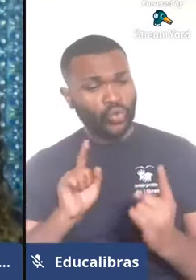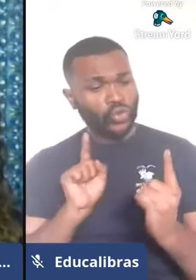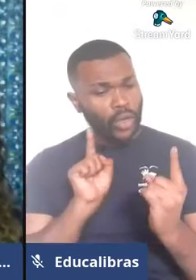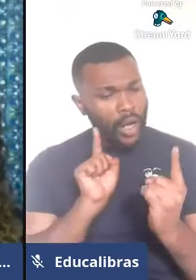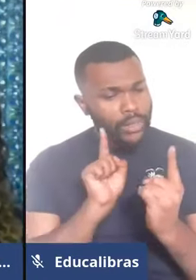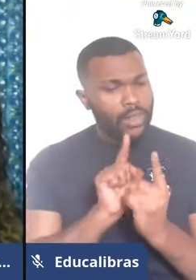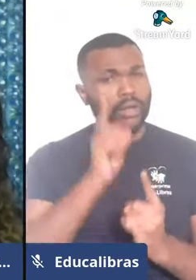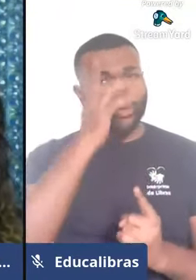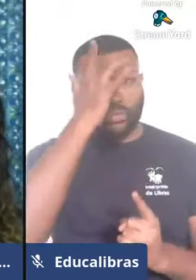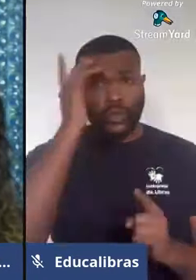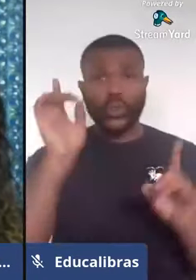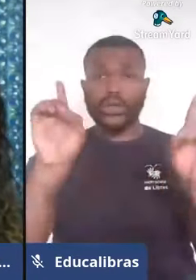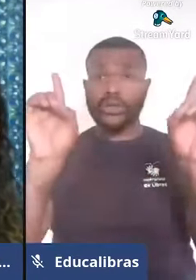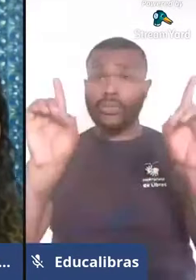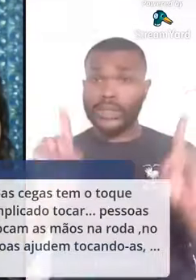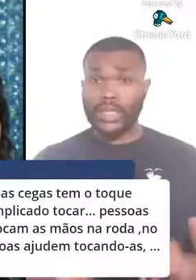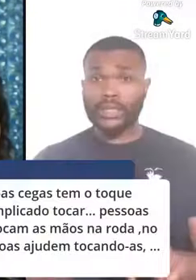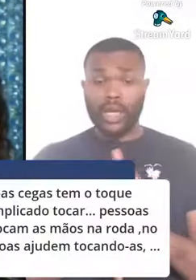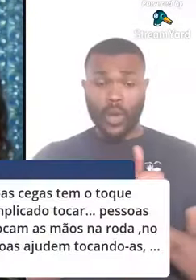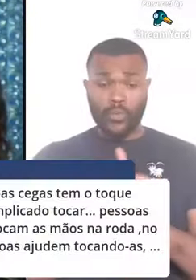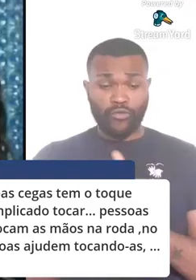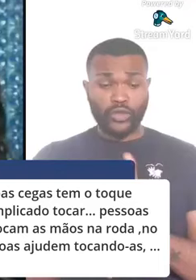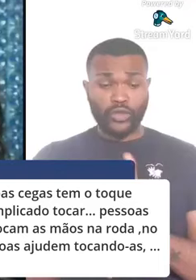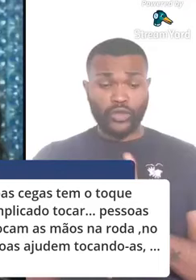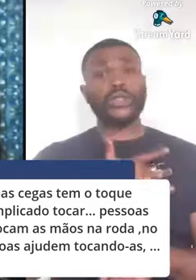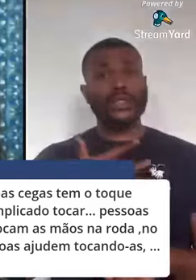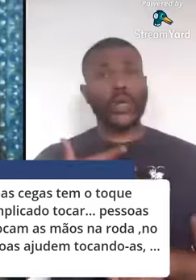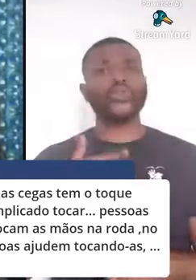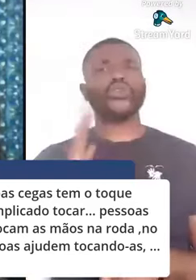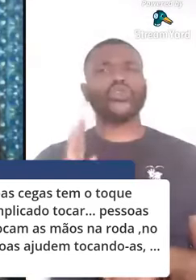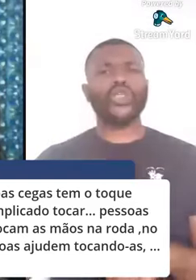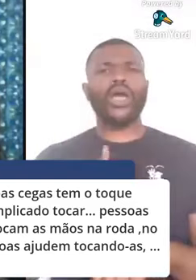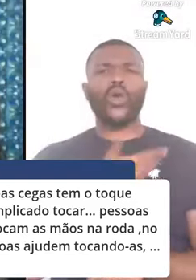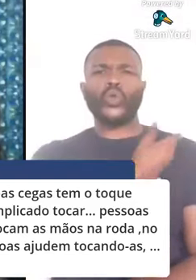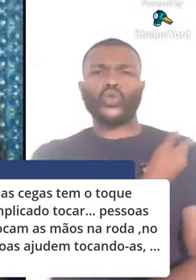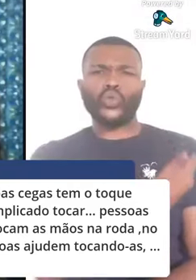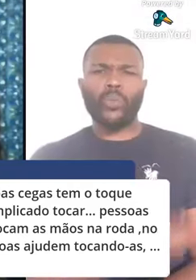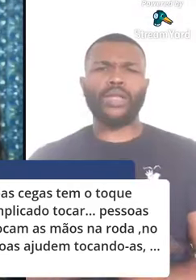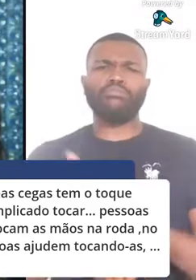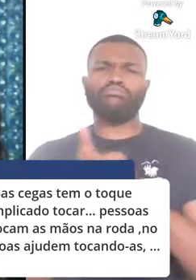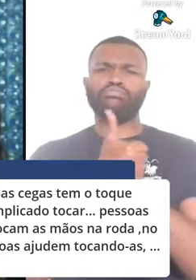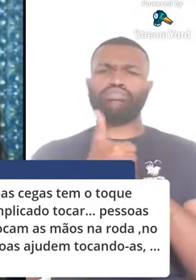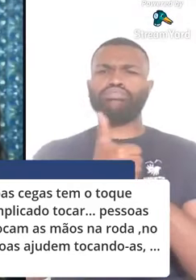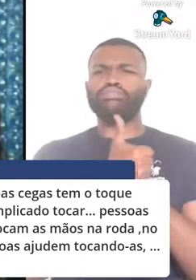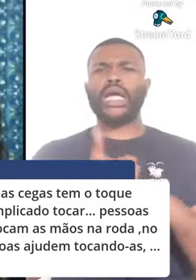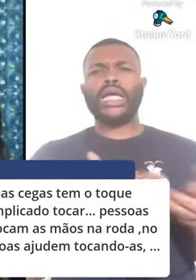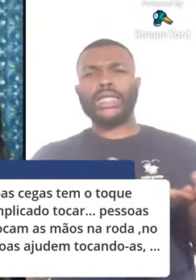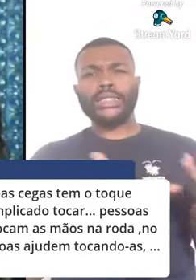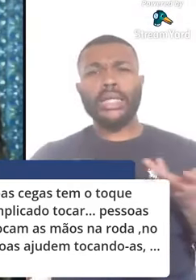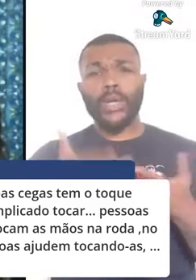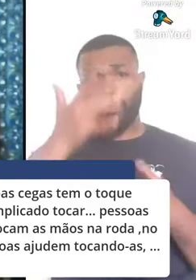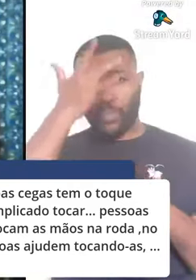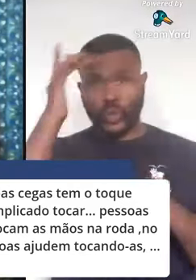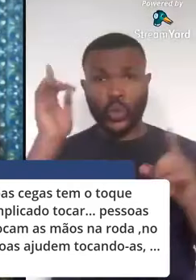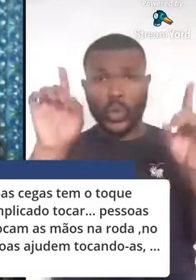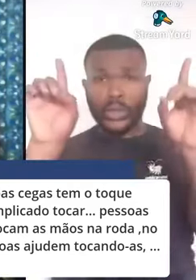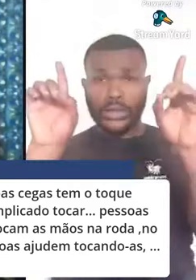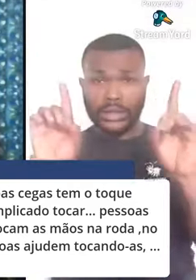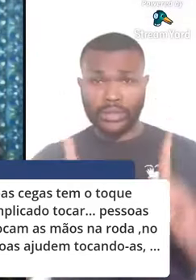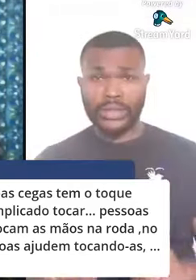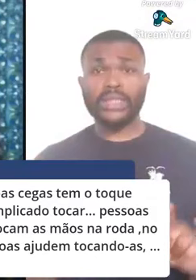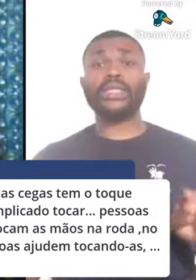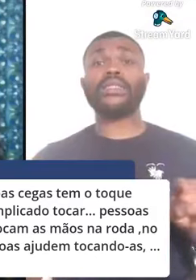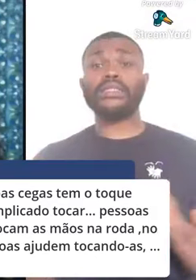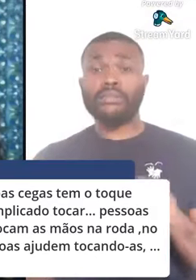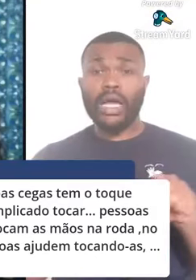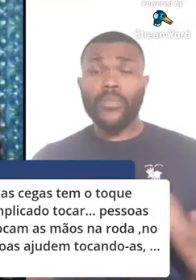os profissionais de saúde preparados para receber essa pessoa com deficiência, entender, né, suas necessidades. Enfim, eu acho que isso